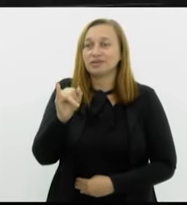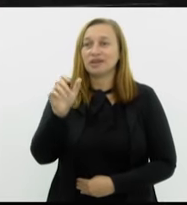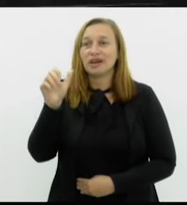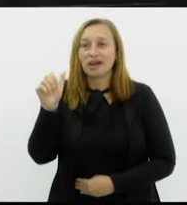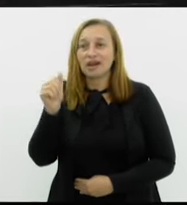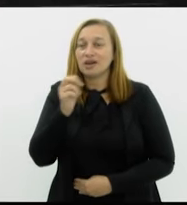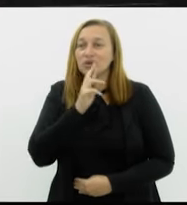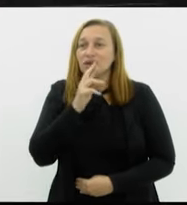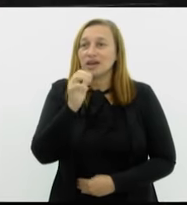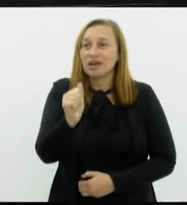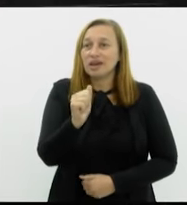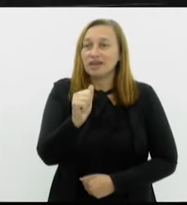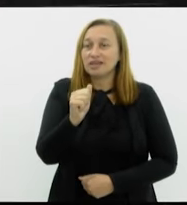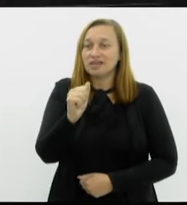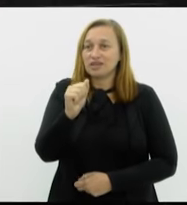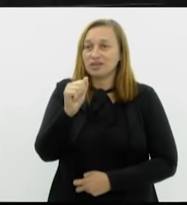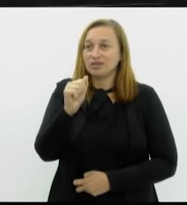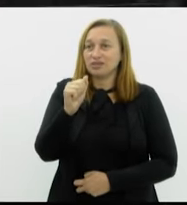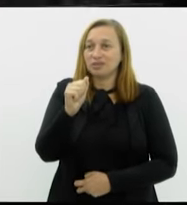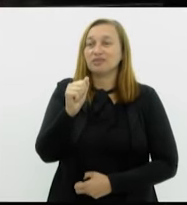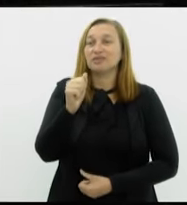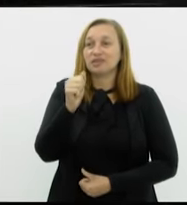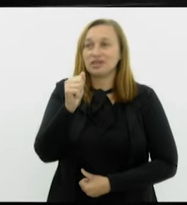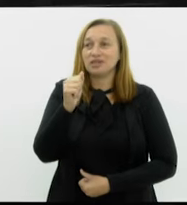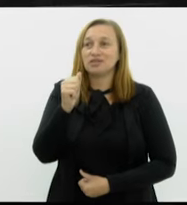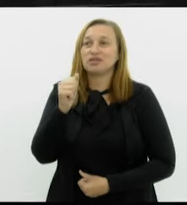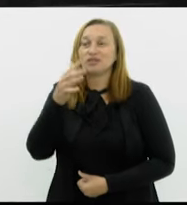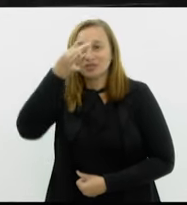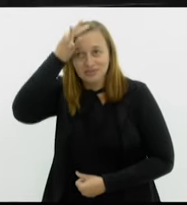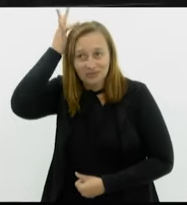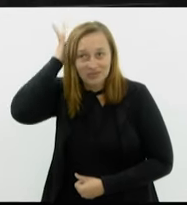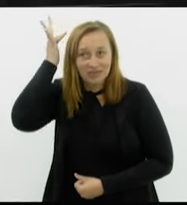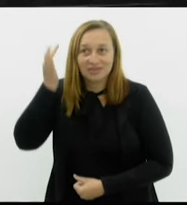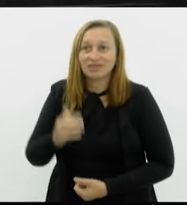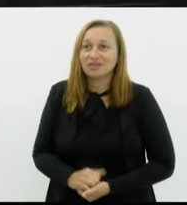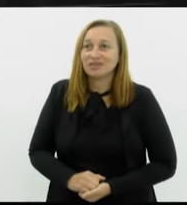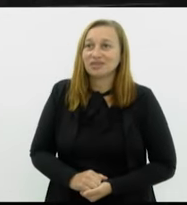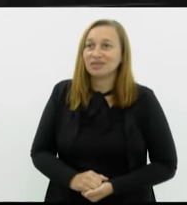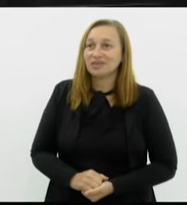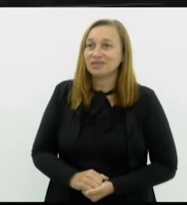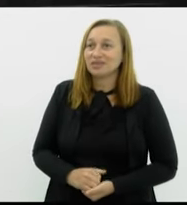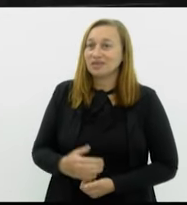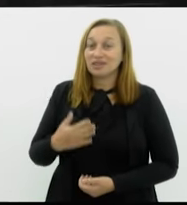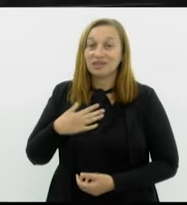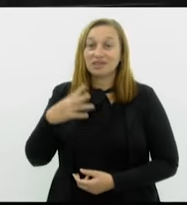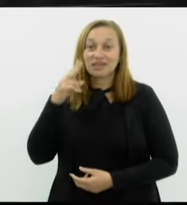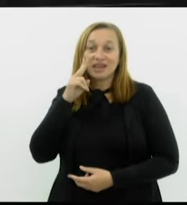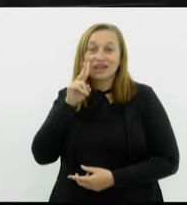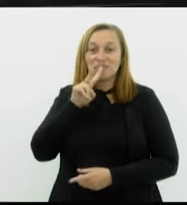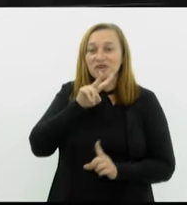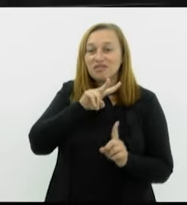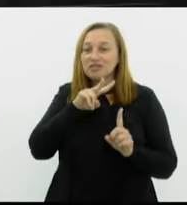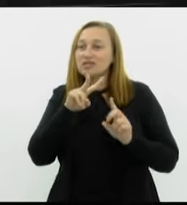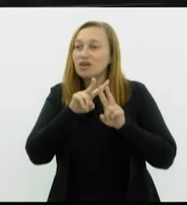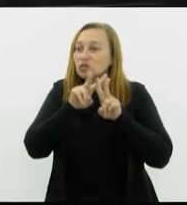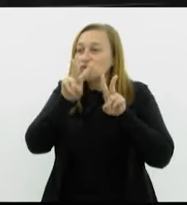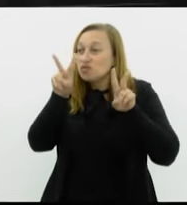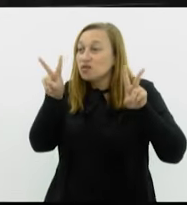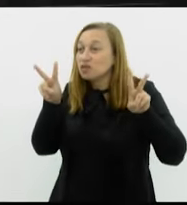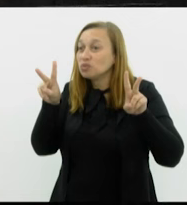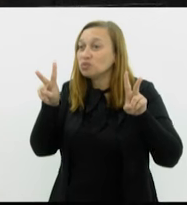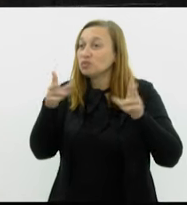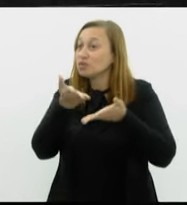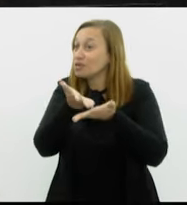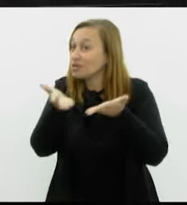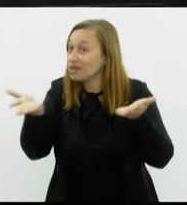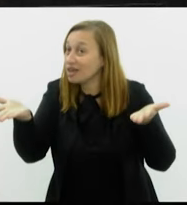Amorim e Fred Pacheco, que estão no meu campo visual, e, evidentemente, a